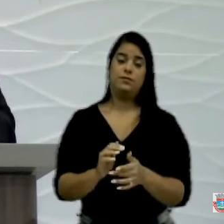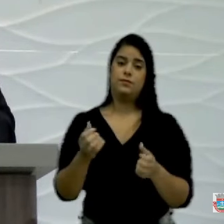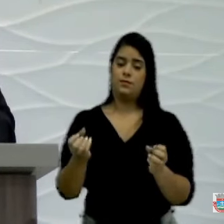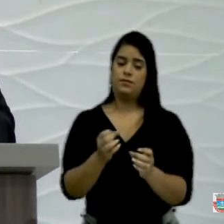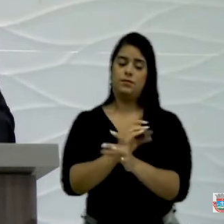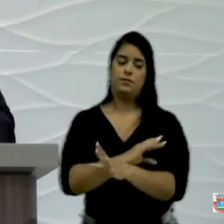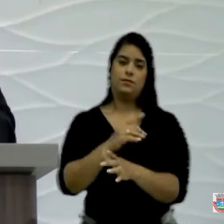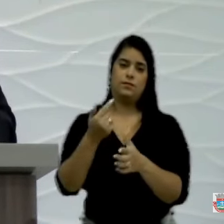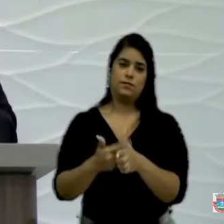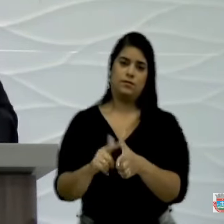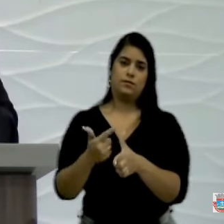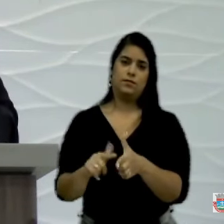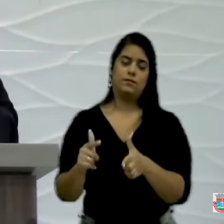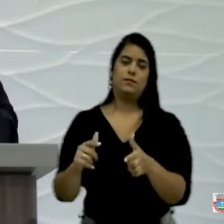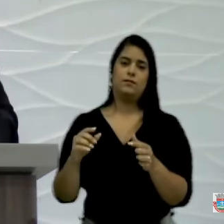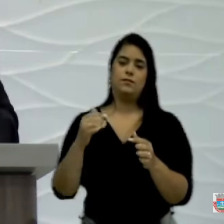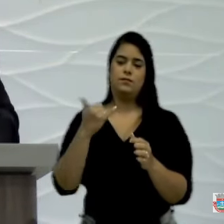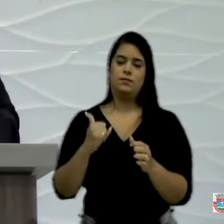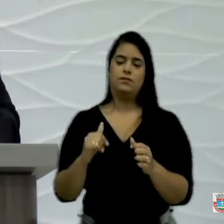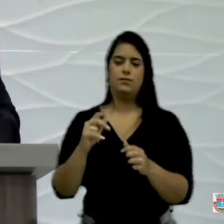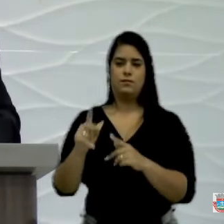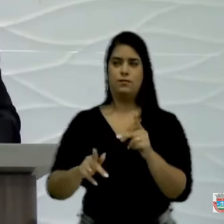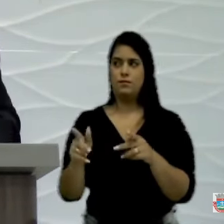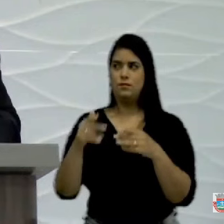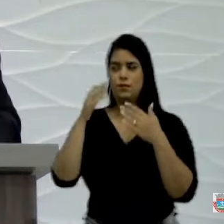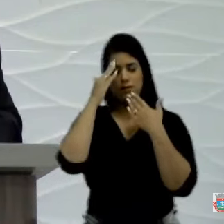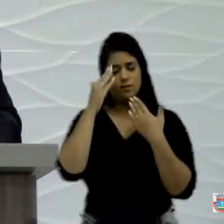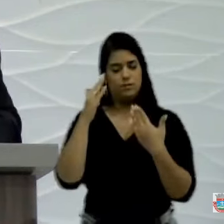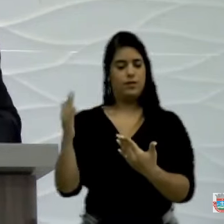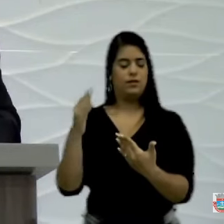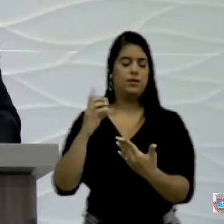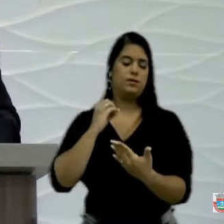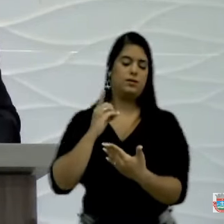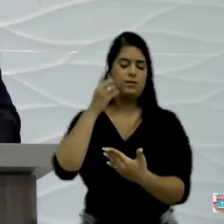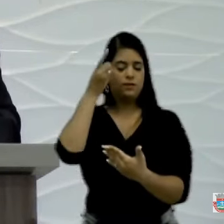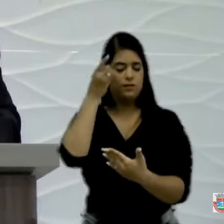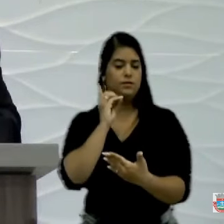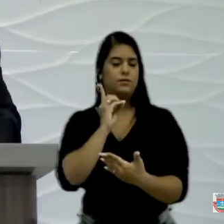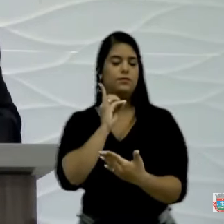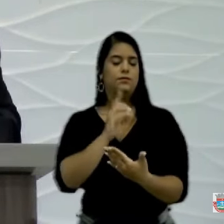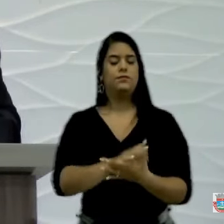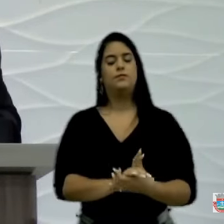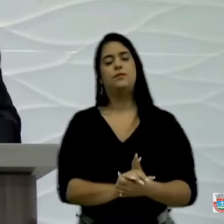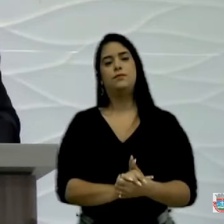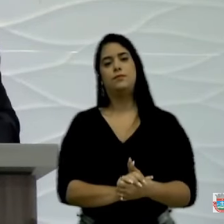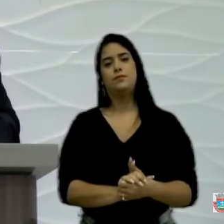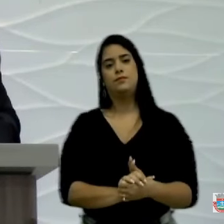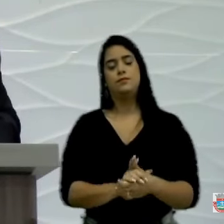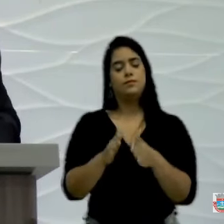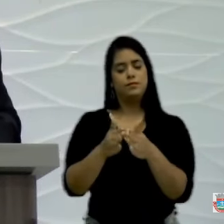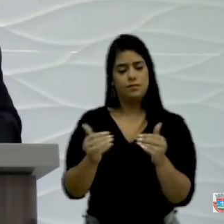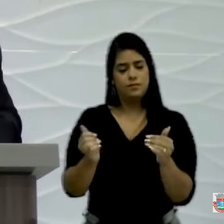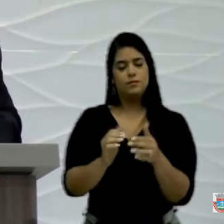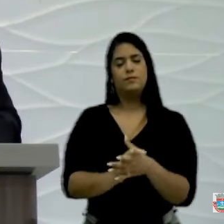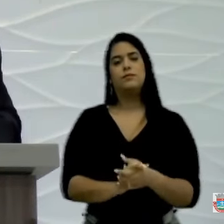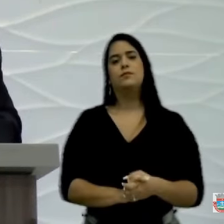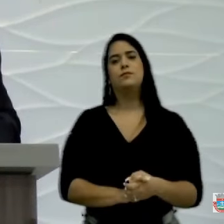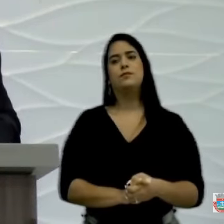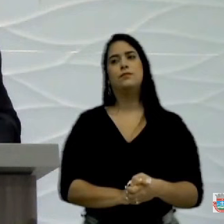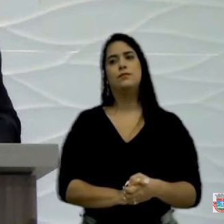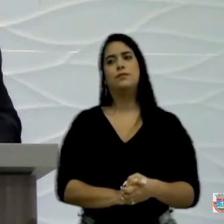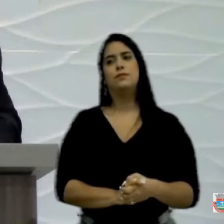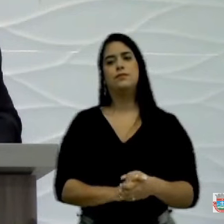dessa energia do povo. Agradeço a deputada Débora Almeida por estar pedindo e